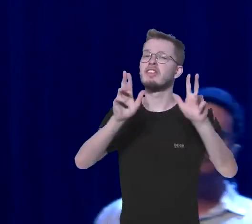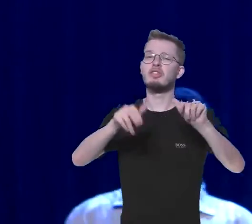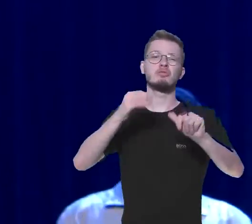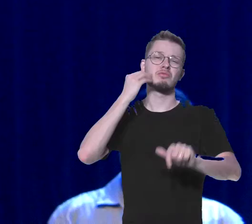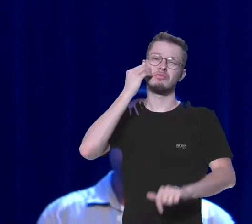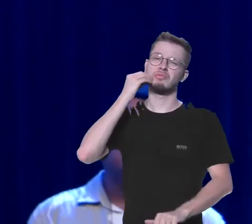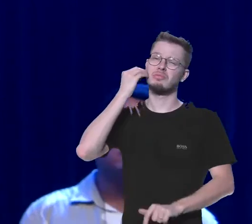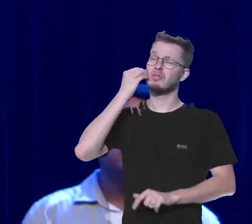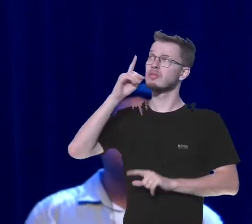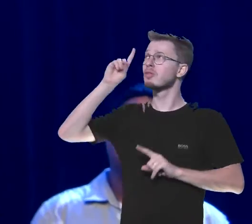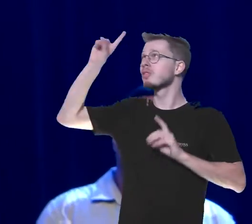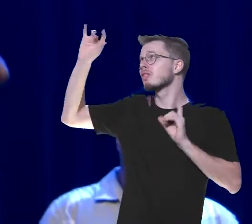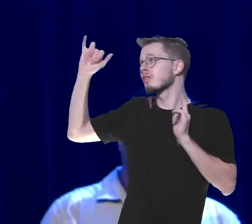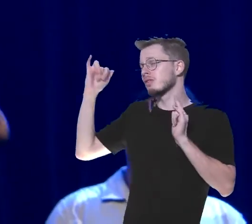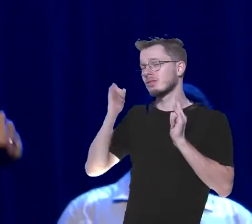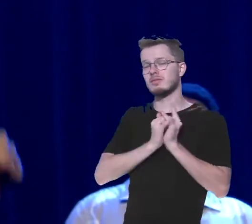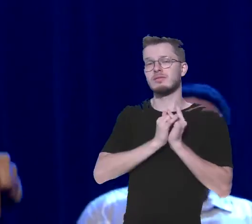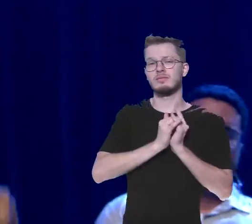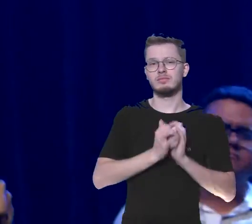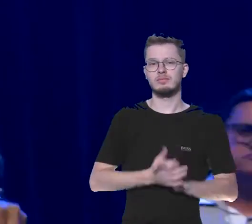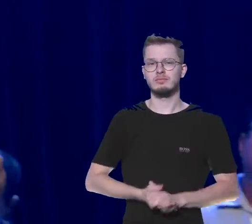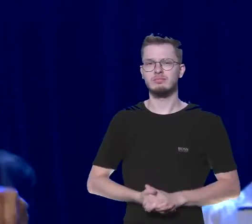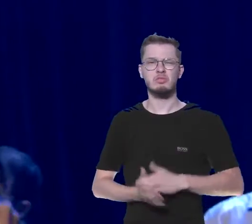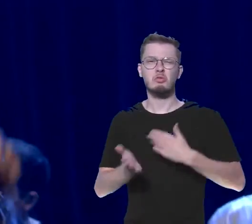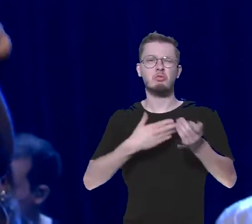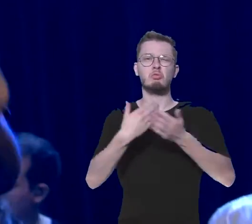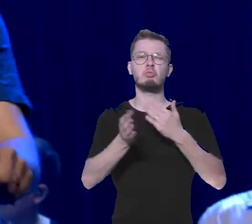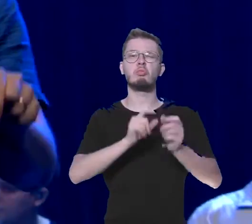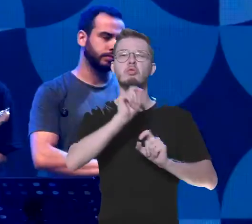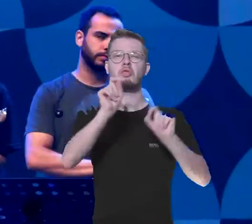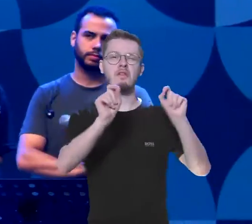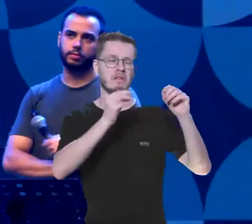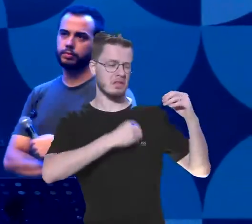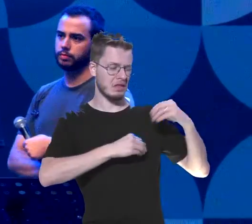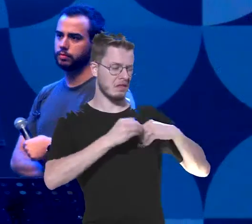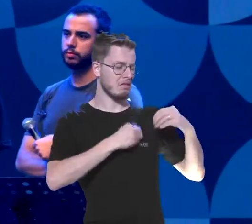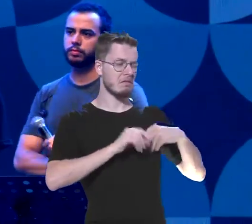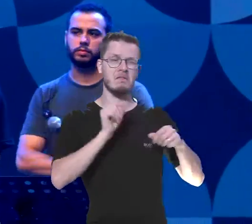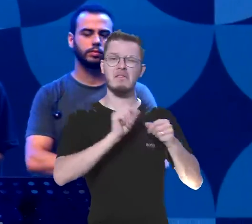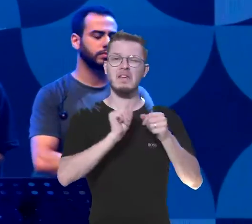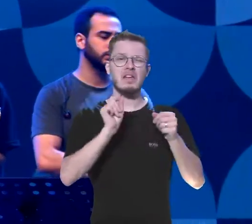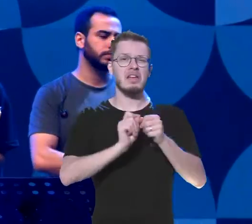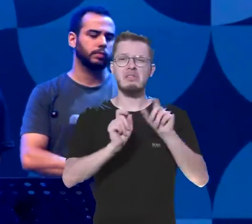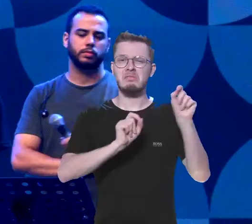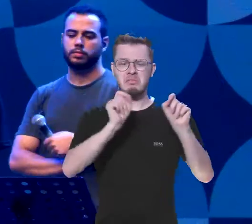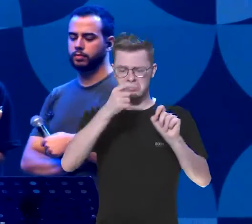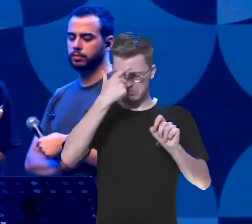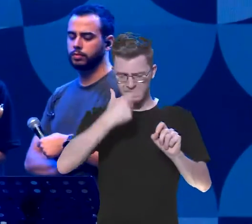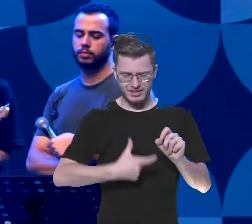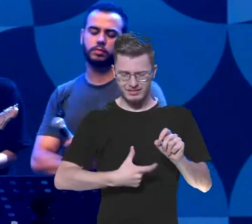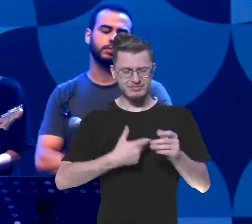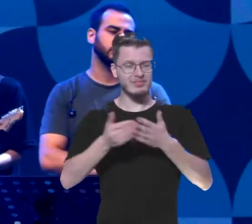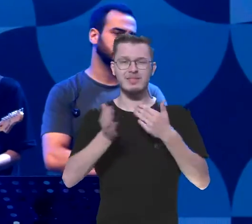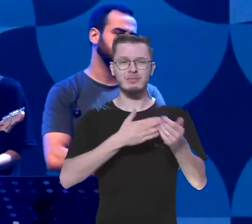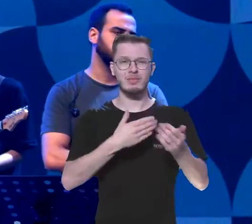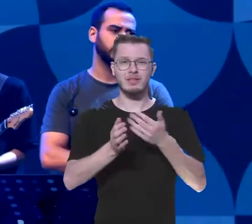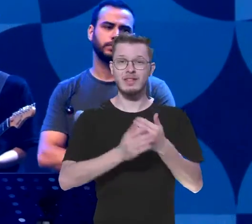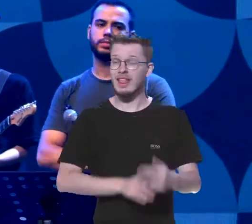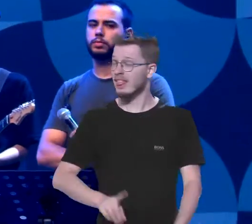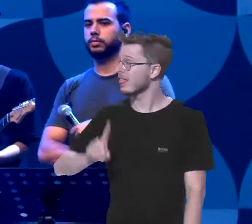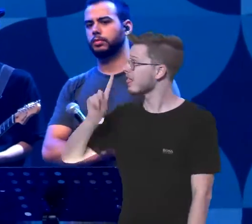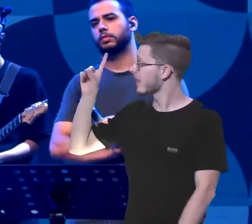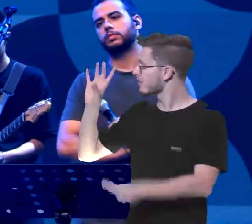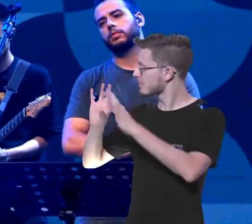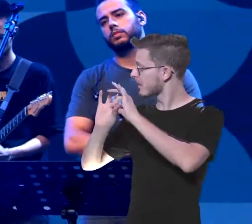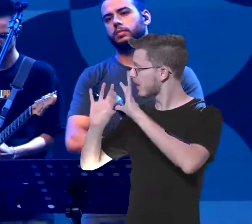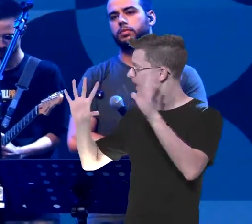quem você é. Se você entregar a sua vida para Jesus, Ele já está de braços abertos para te receber, para te chamar